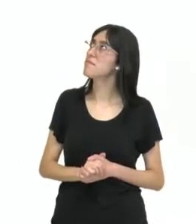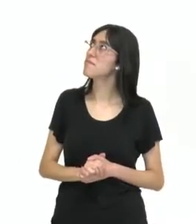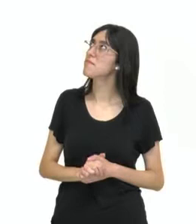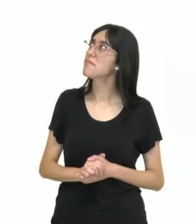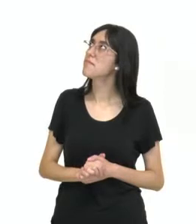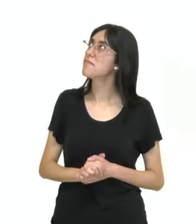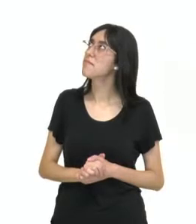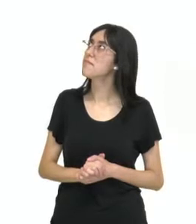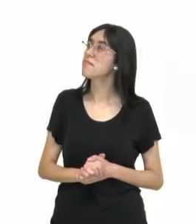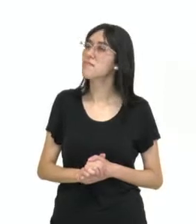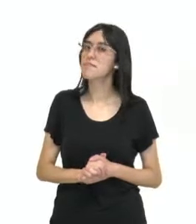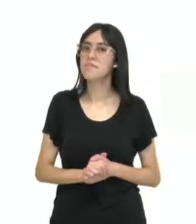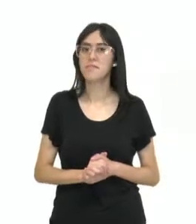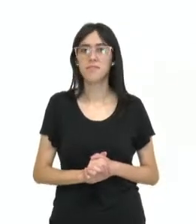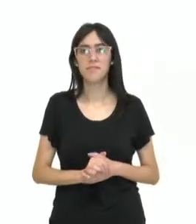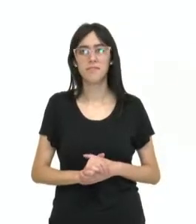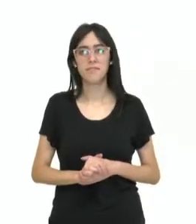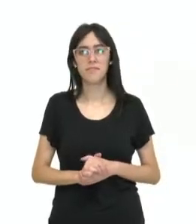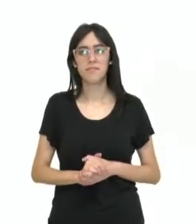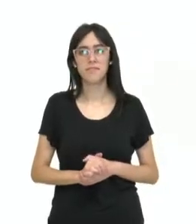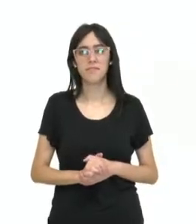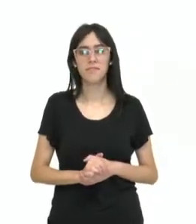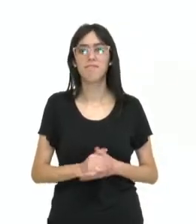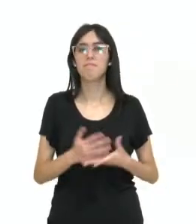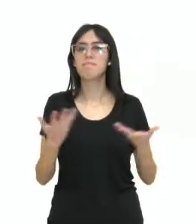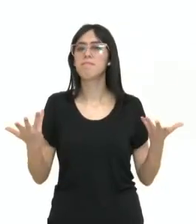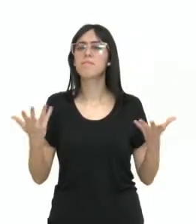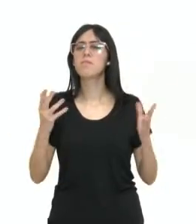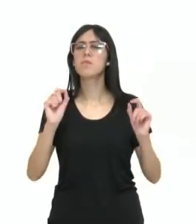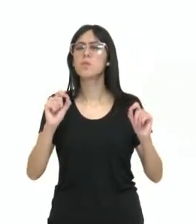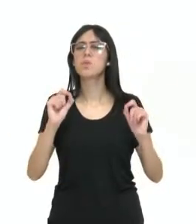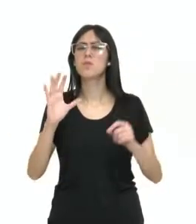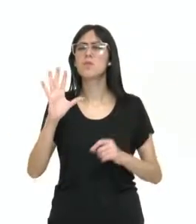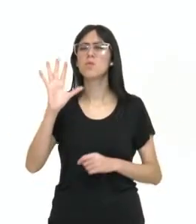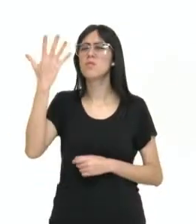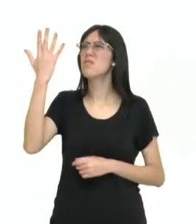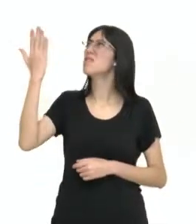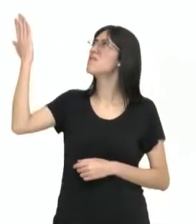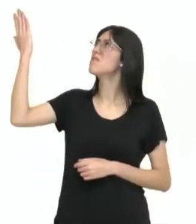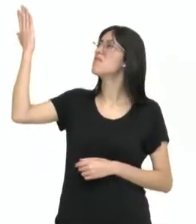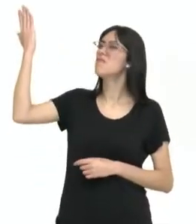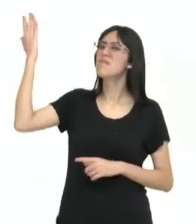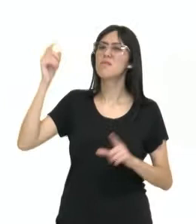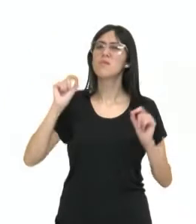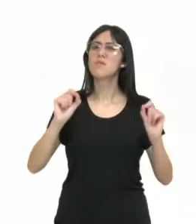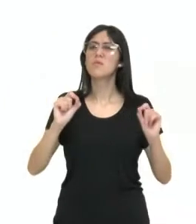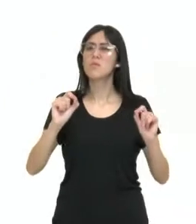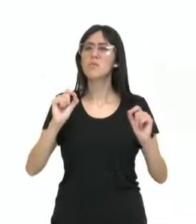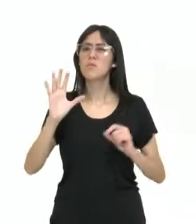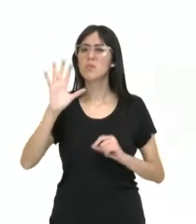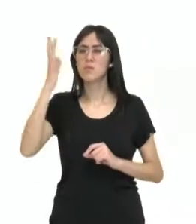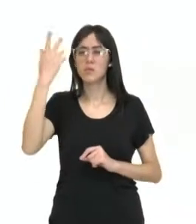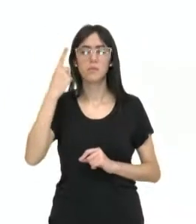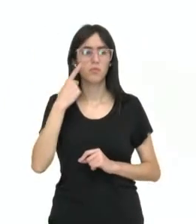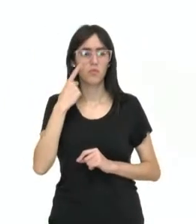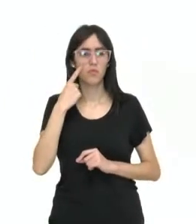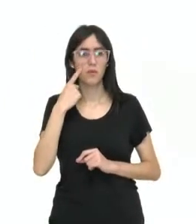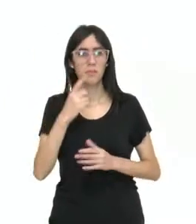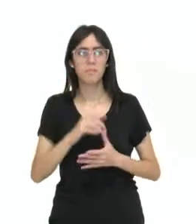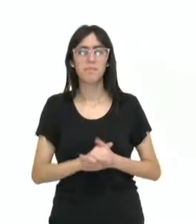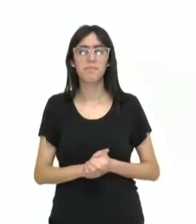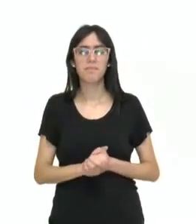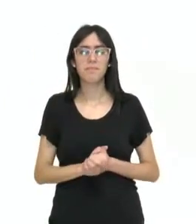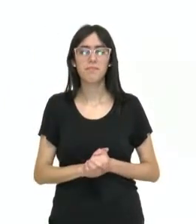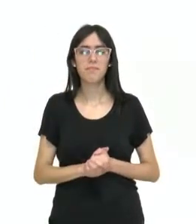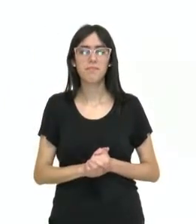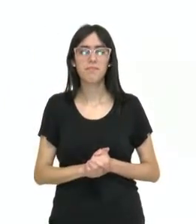Essa é minha pátria. O que aconteceu? O que está acontecendo? Vamos a ver.